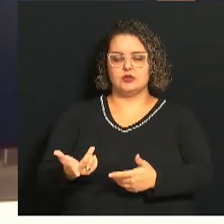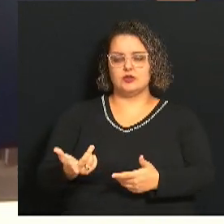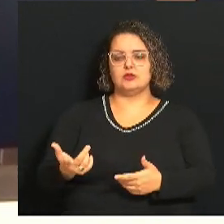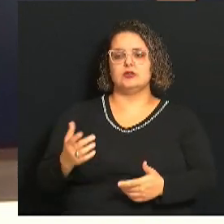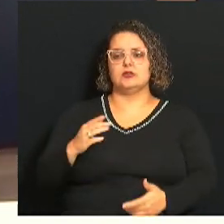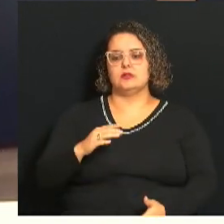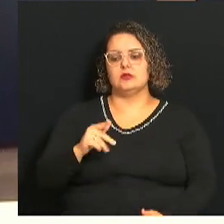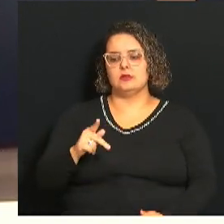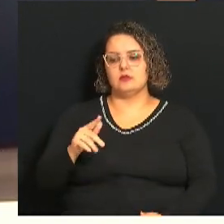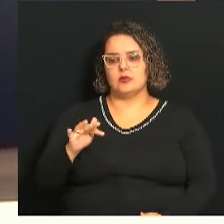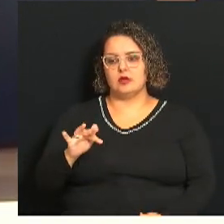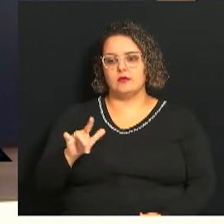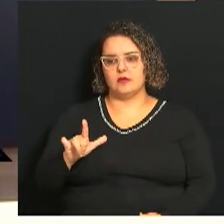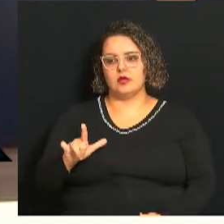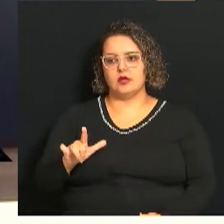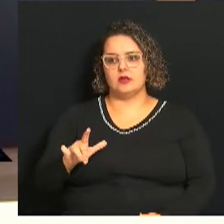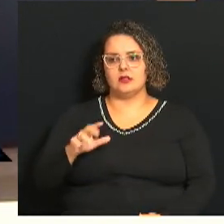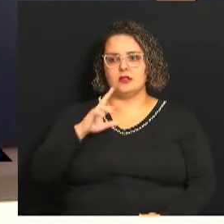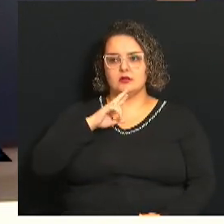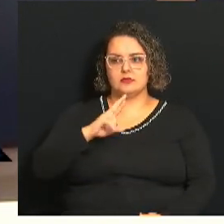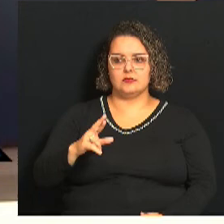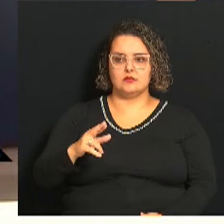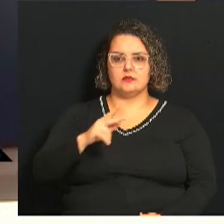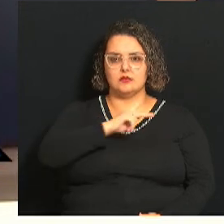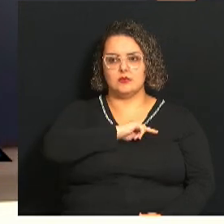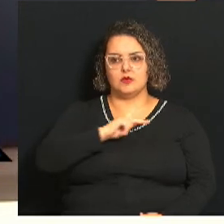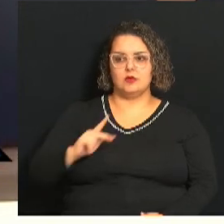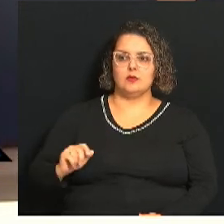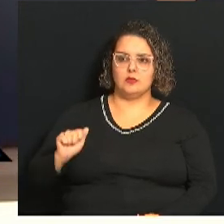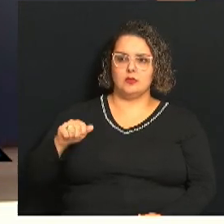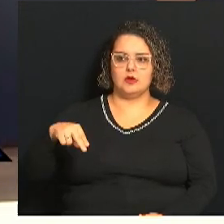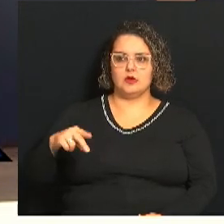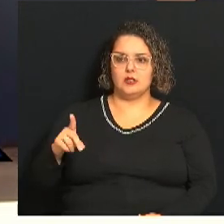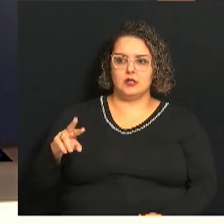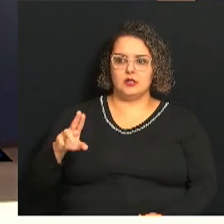pela presidência, o André Marques,